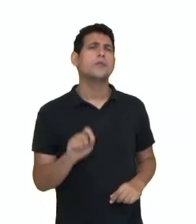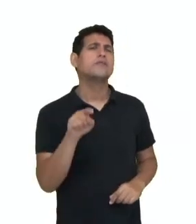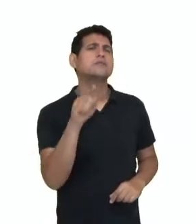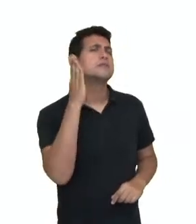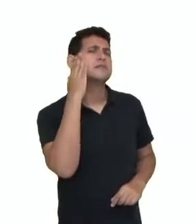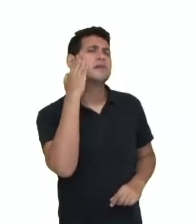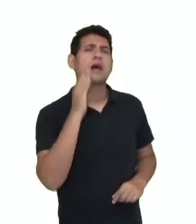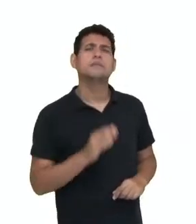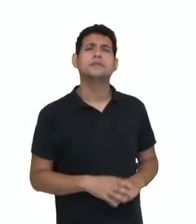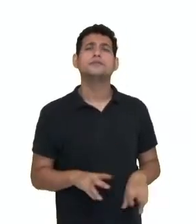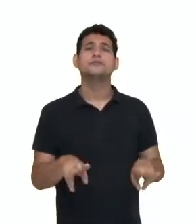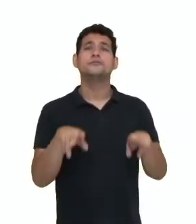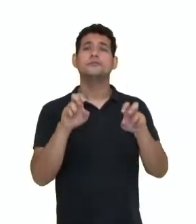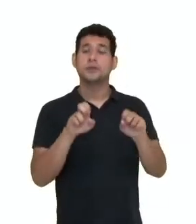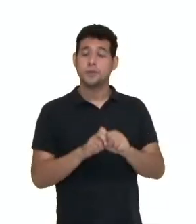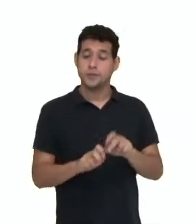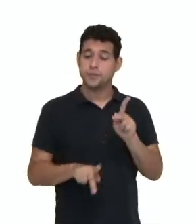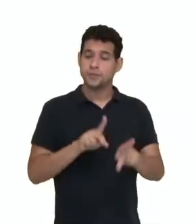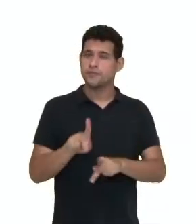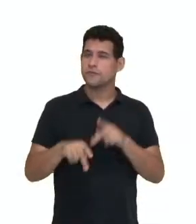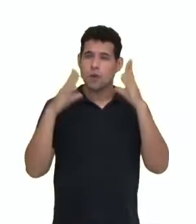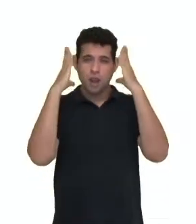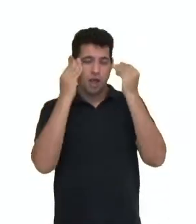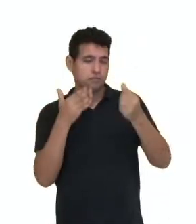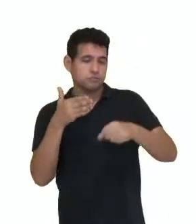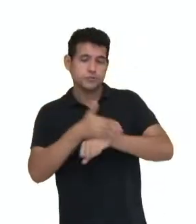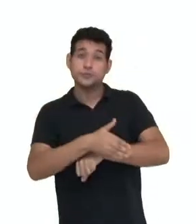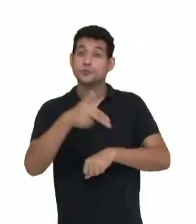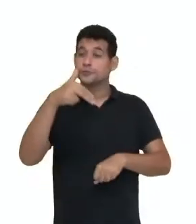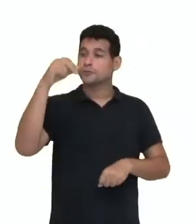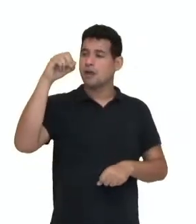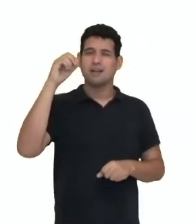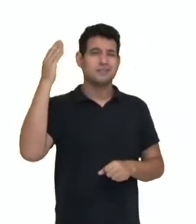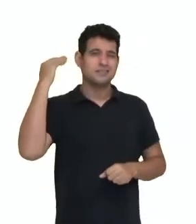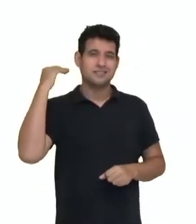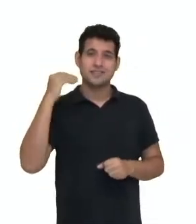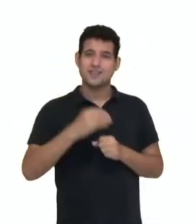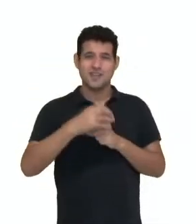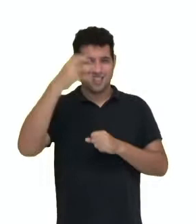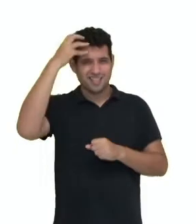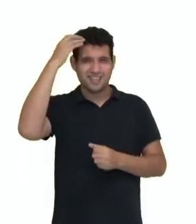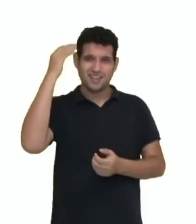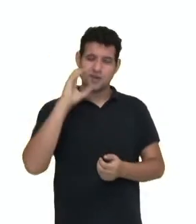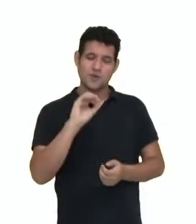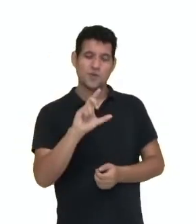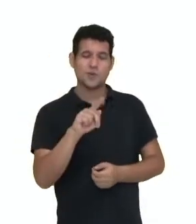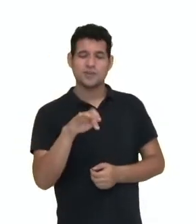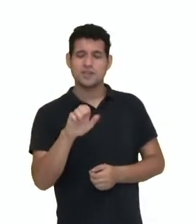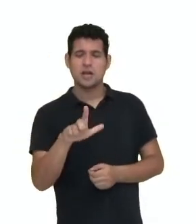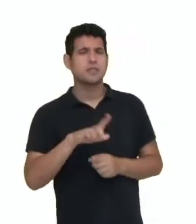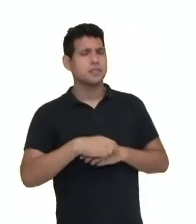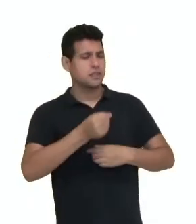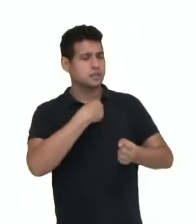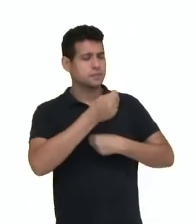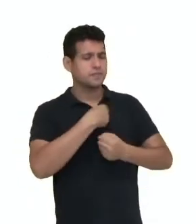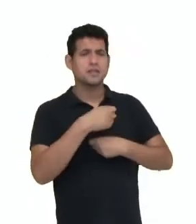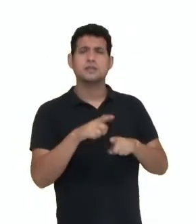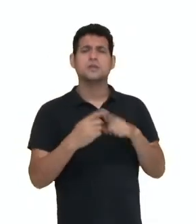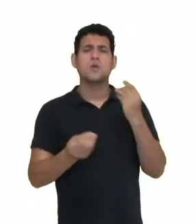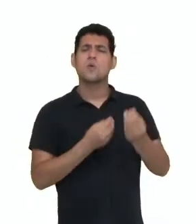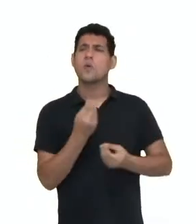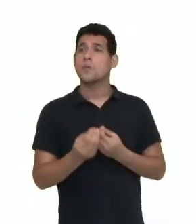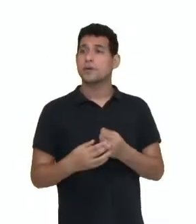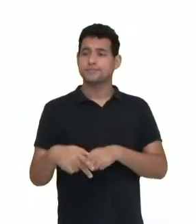sobre a presença holandesa no Nordeste durante o período colonial? Então veja aqui, nós temos uma entrevista que diz: como